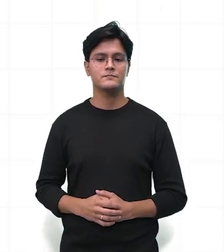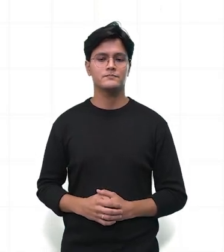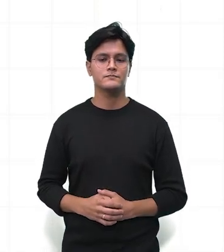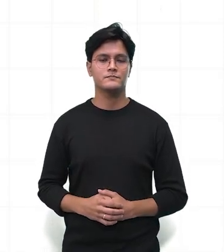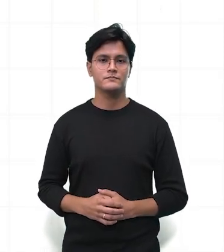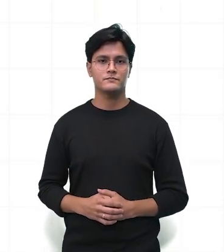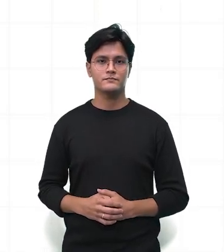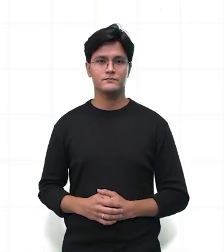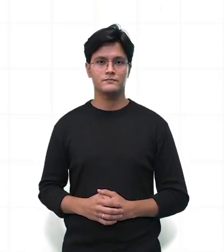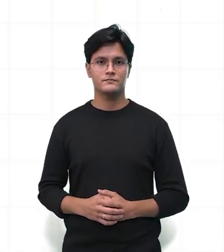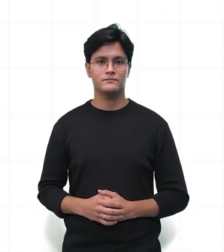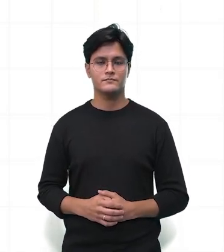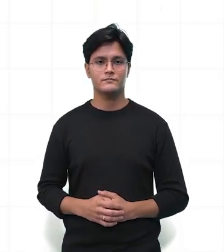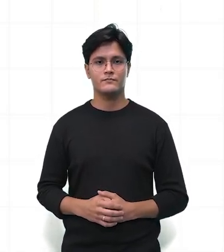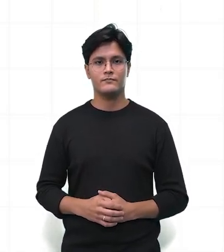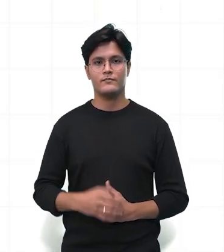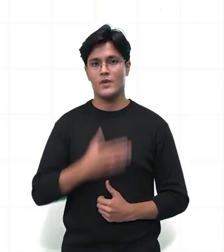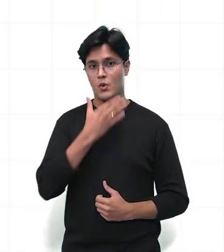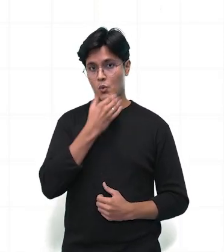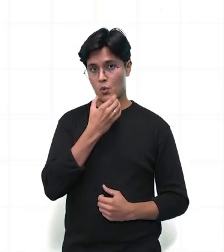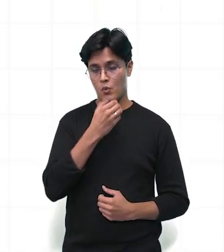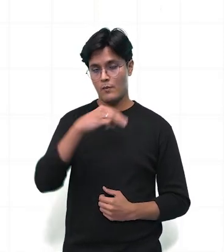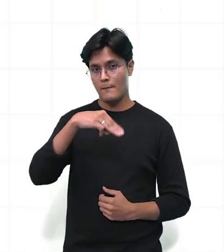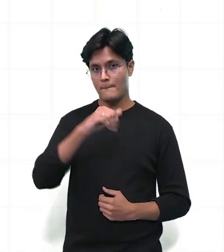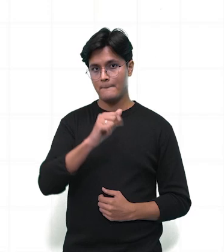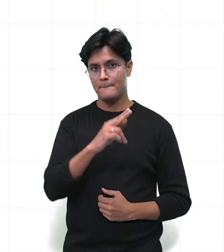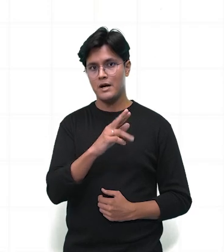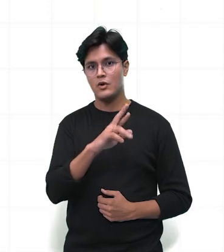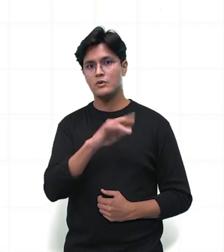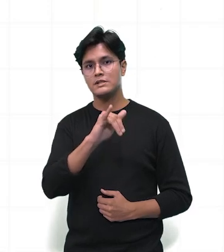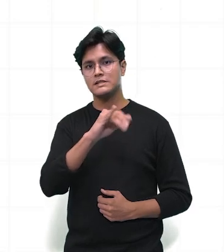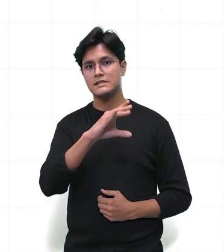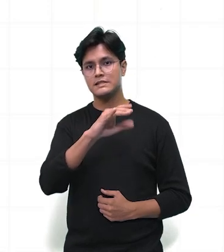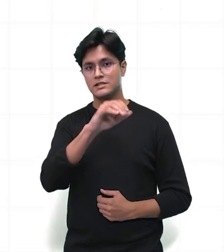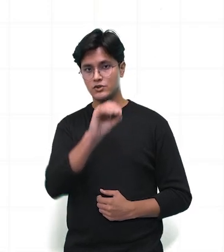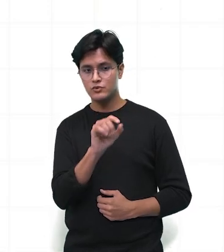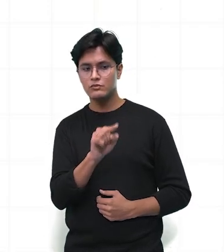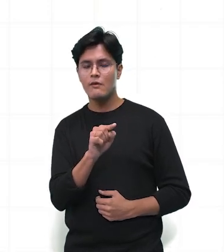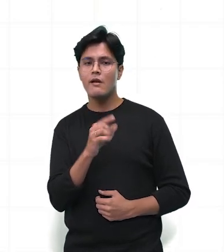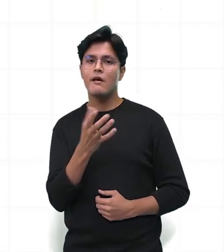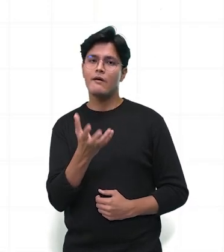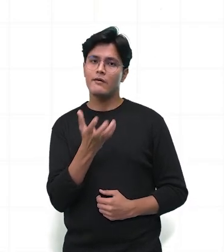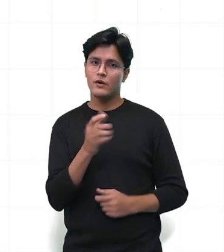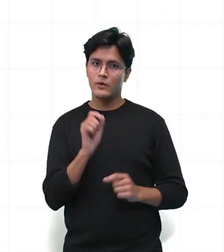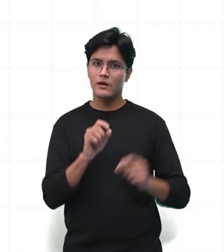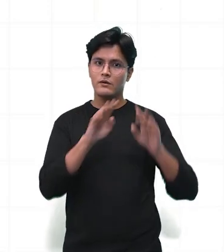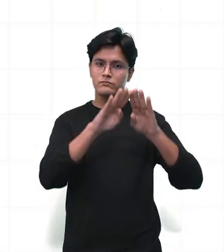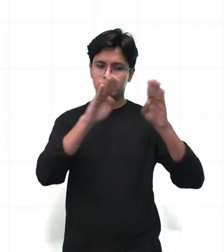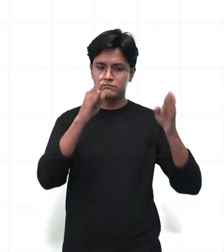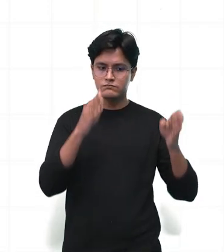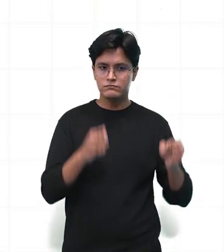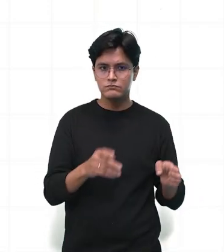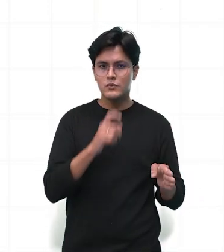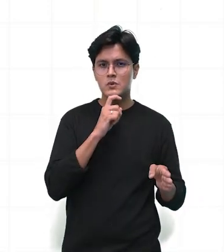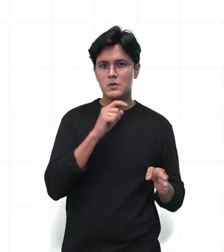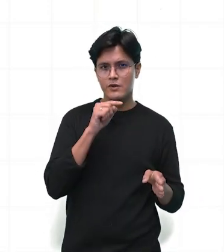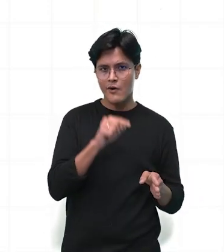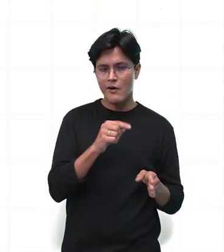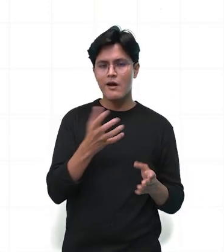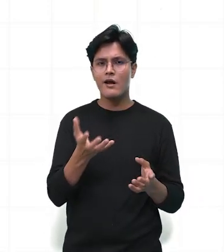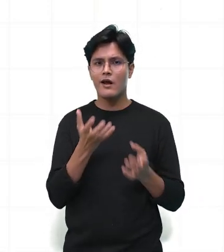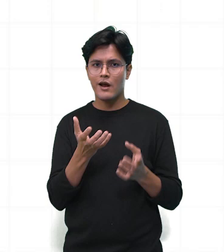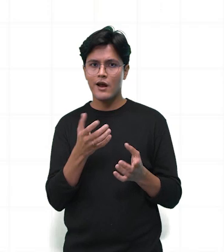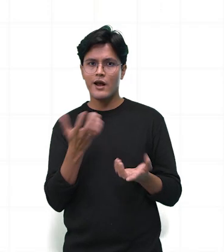Olha aí, ó. Maurício quer comprar uma geladeira. A loja oferece as seguintes condições de pagamento. Então,